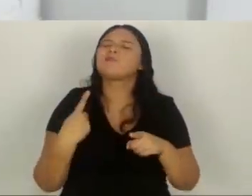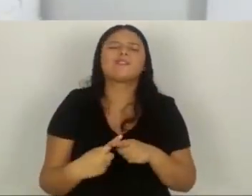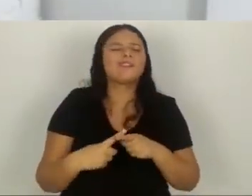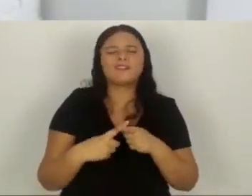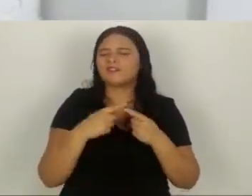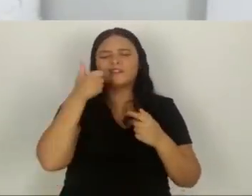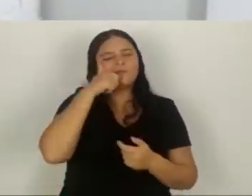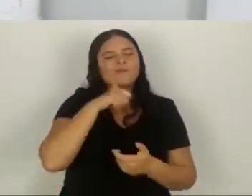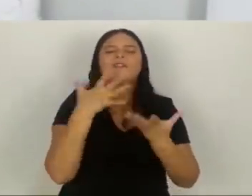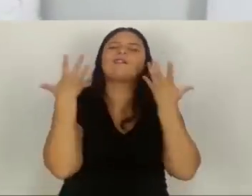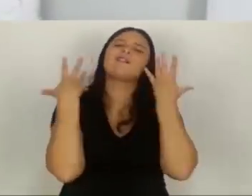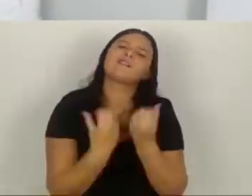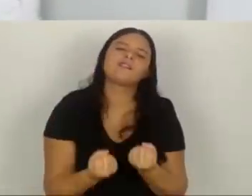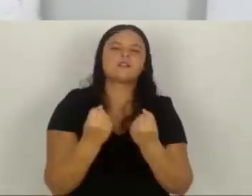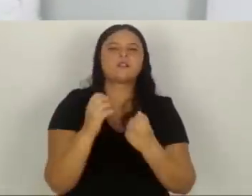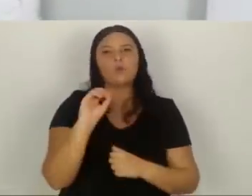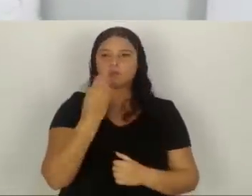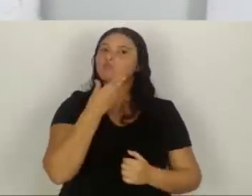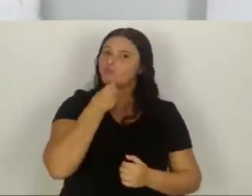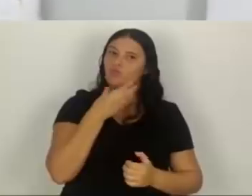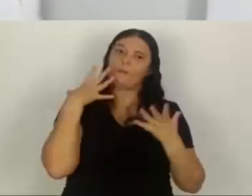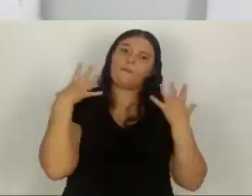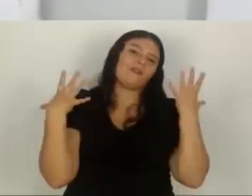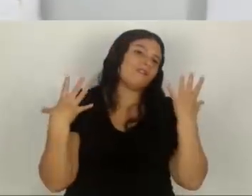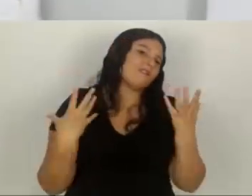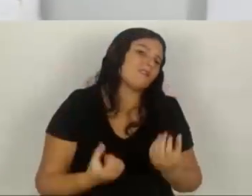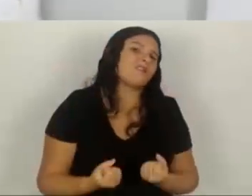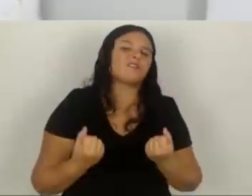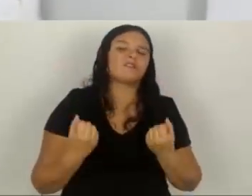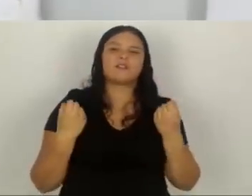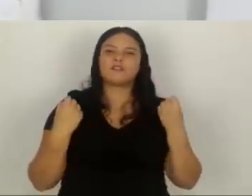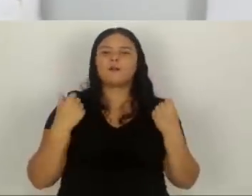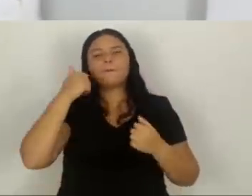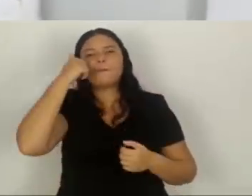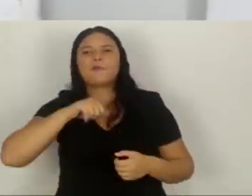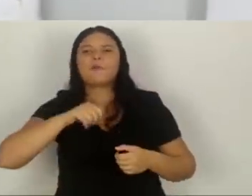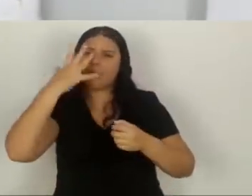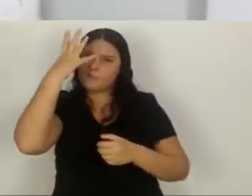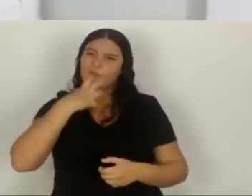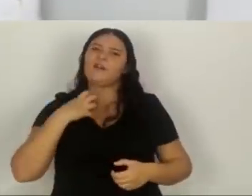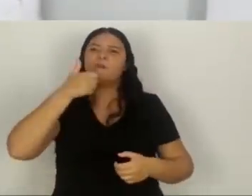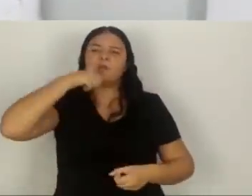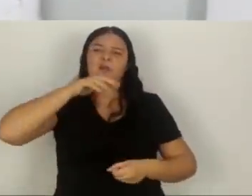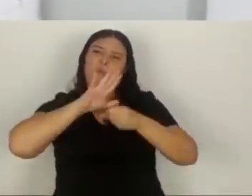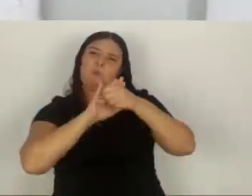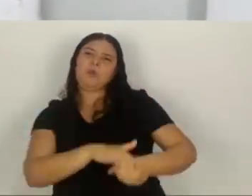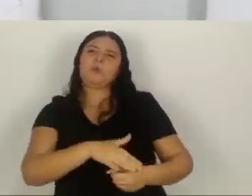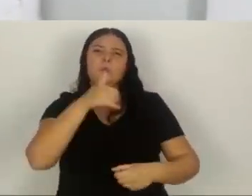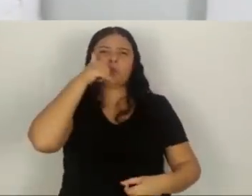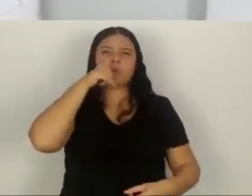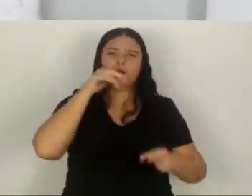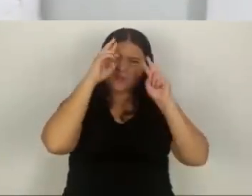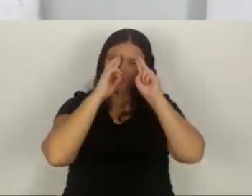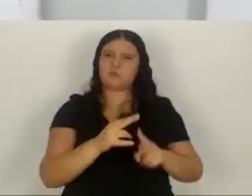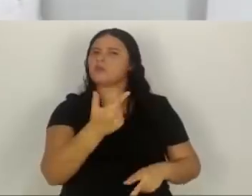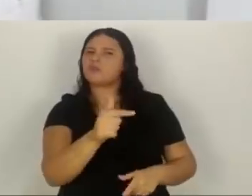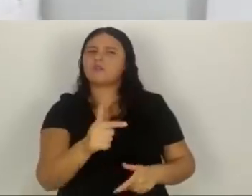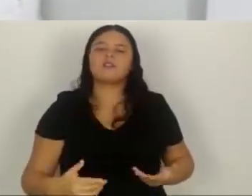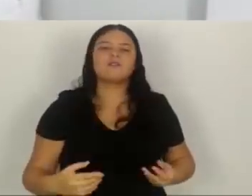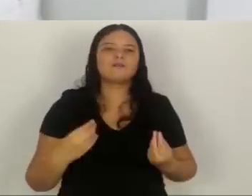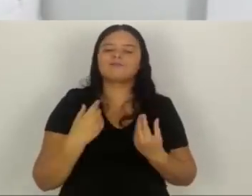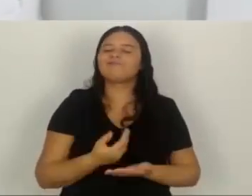ficaria numa situação como essa? Ou um homem ficaria com uma mulher abusiva, uma mulher que humilha, uma mulher que desrespeita,